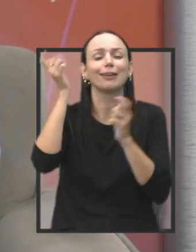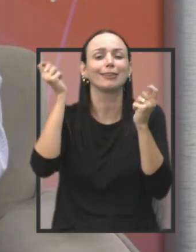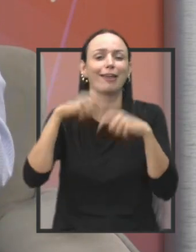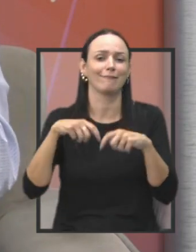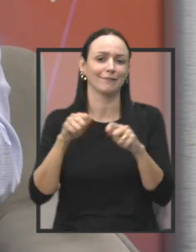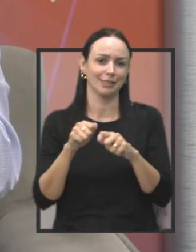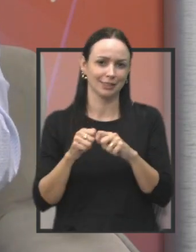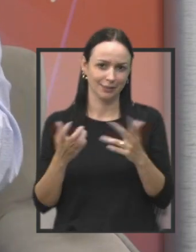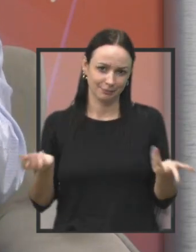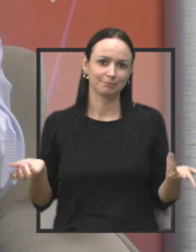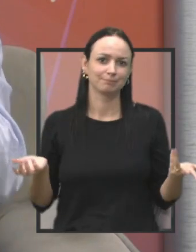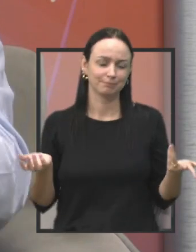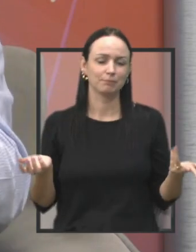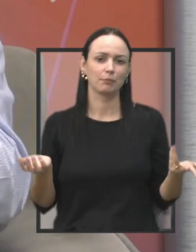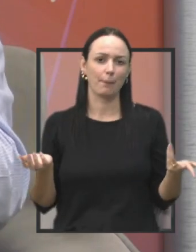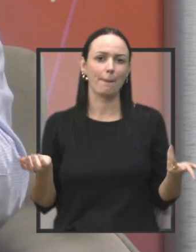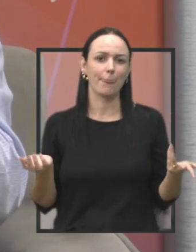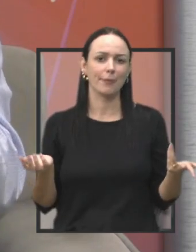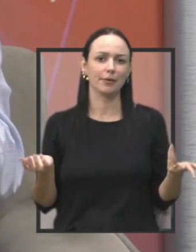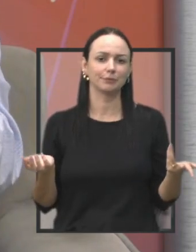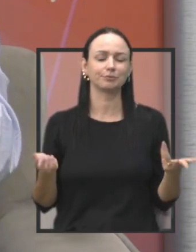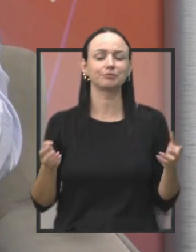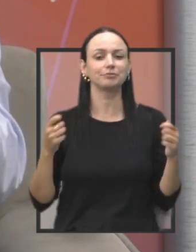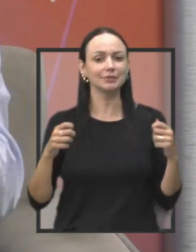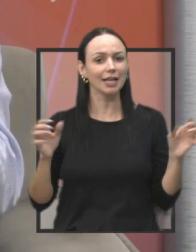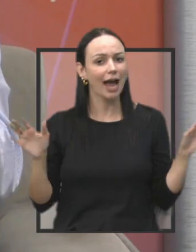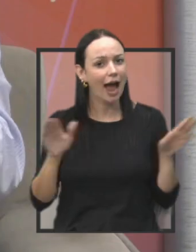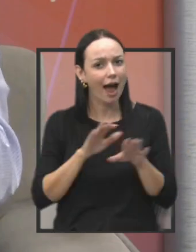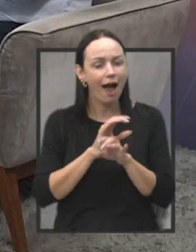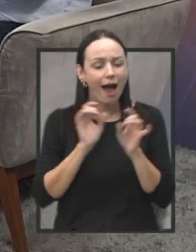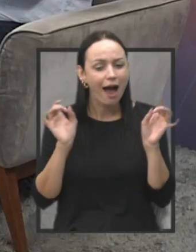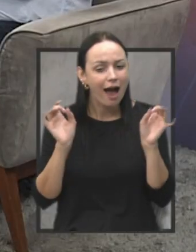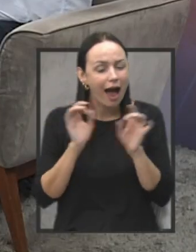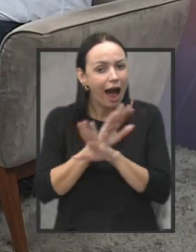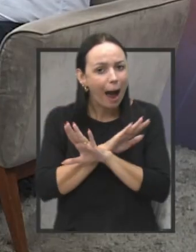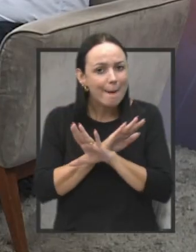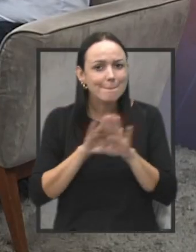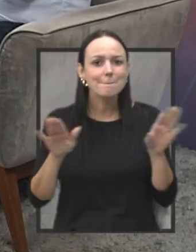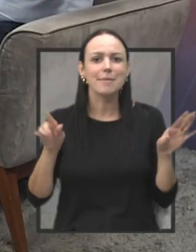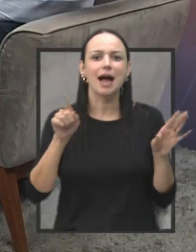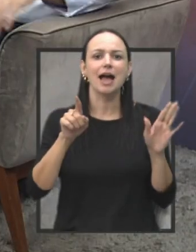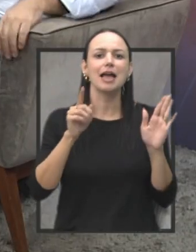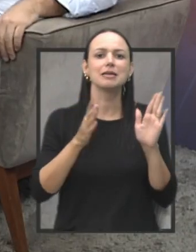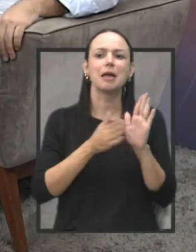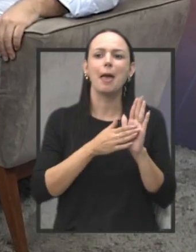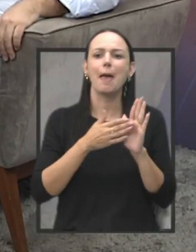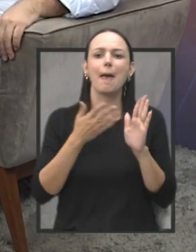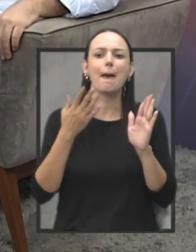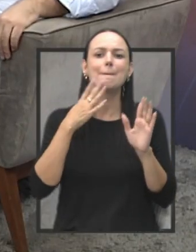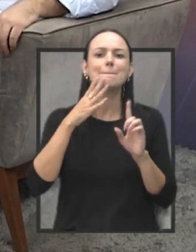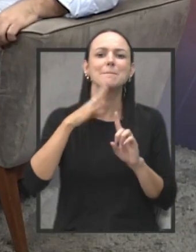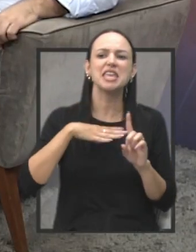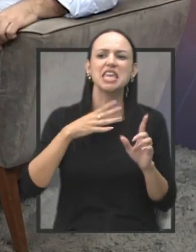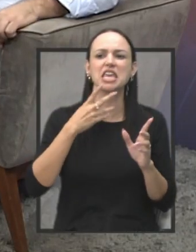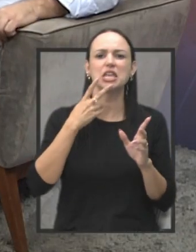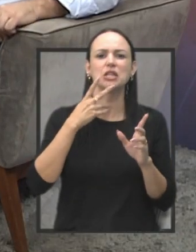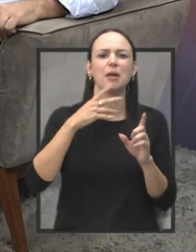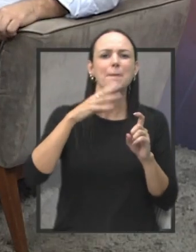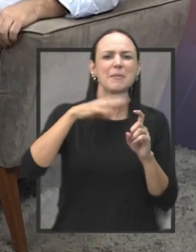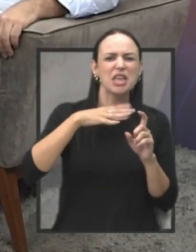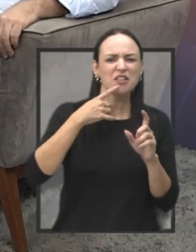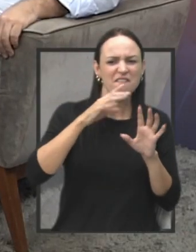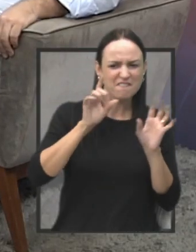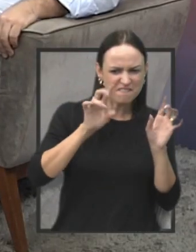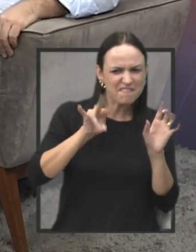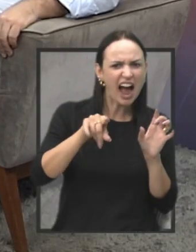E a gente precisa acabar com esse tabu com de esses que... mitos, né? Exato, que vai pagar mais imposto, exatamente. vai cair na malha fina, nada